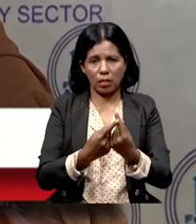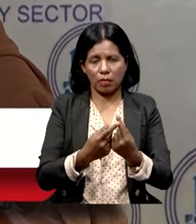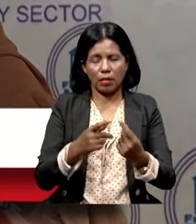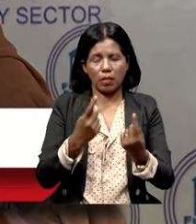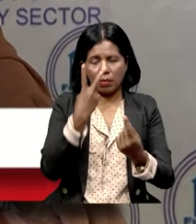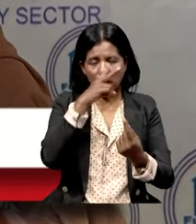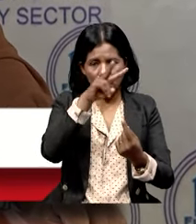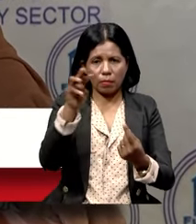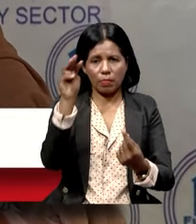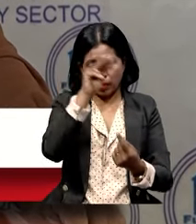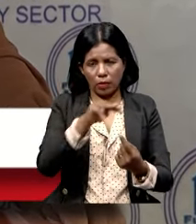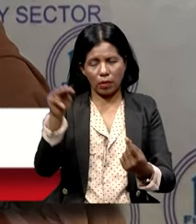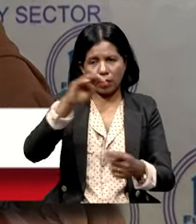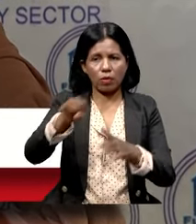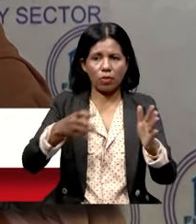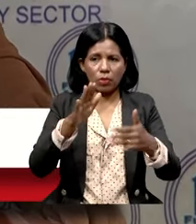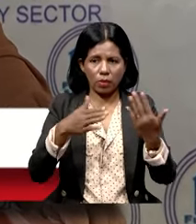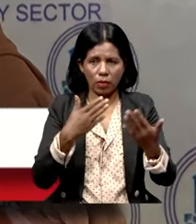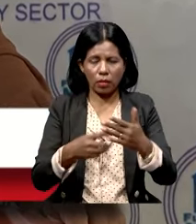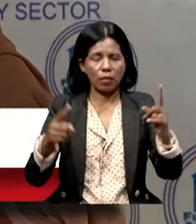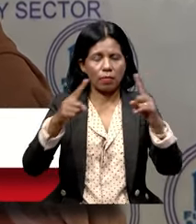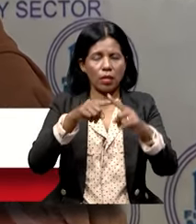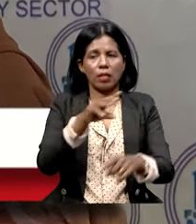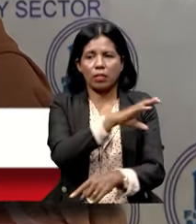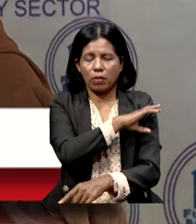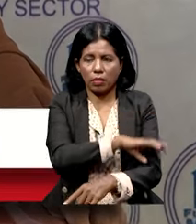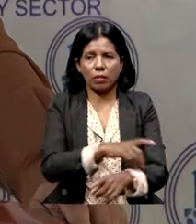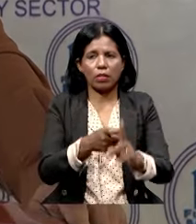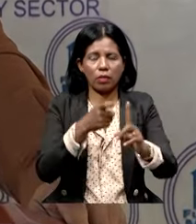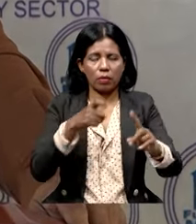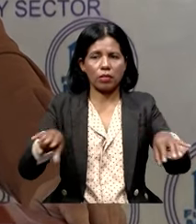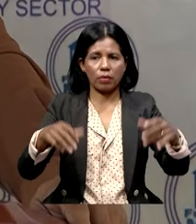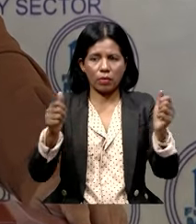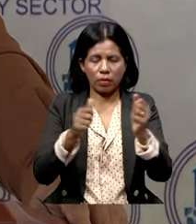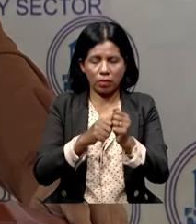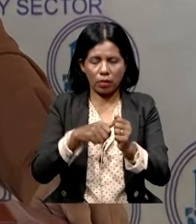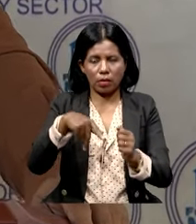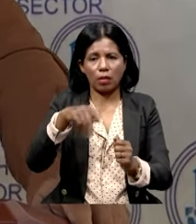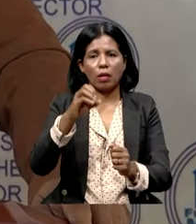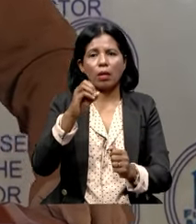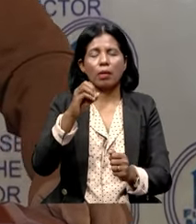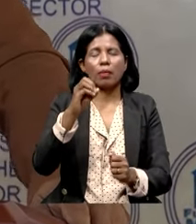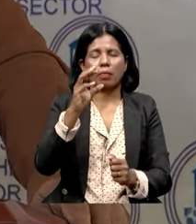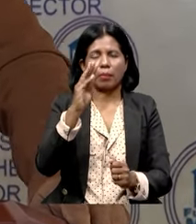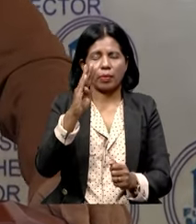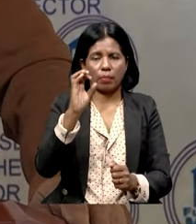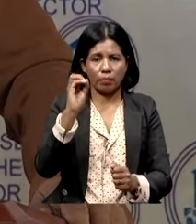monitorização geral ba e a segurança da operação Pombo Mutin.